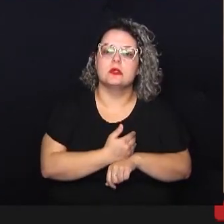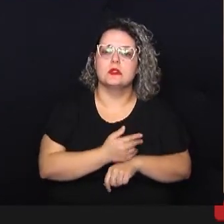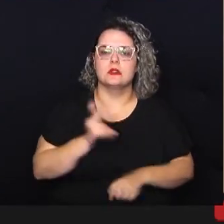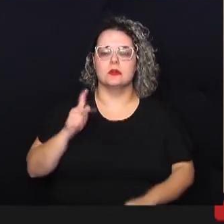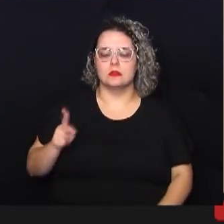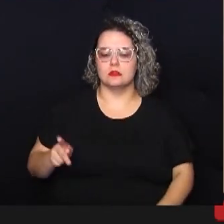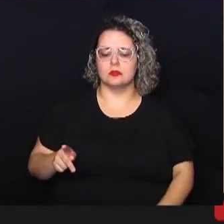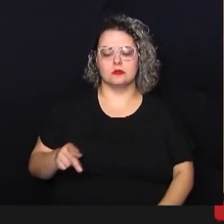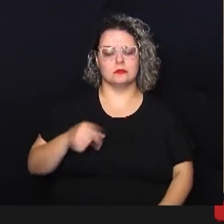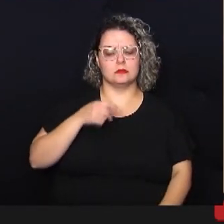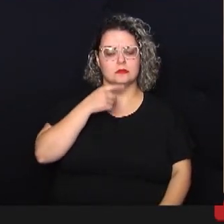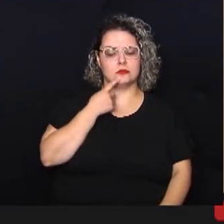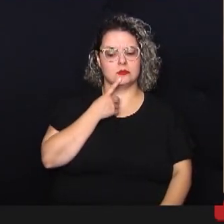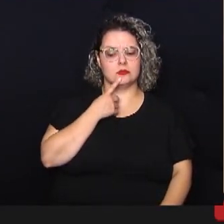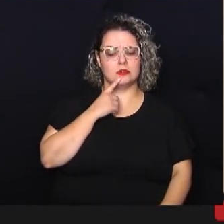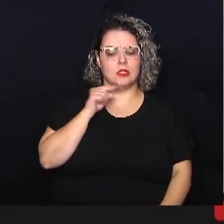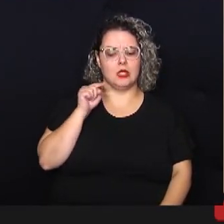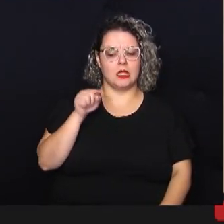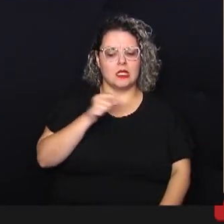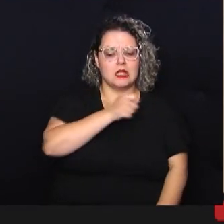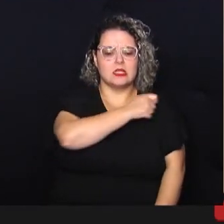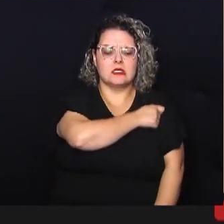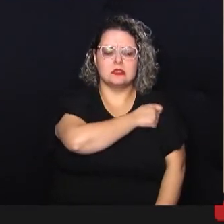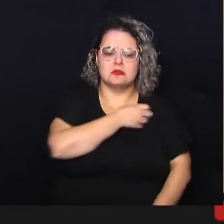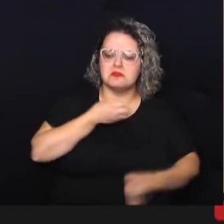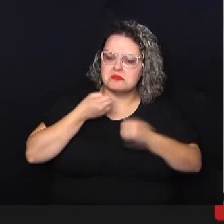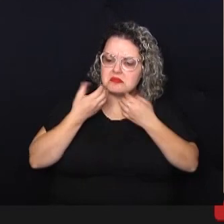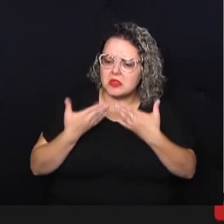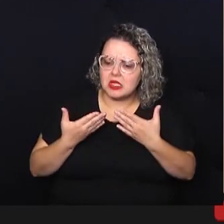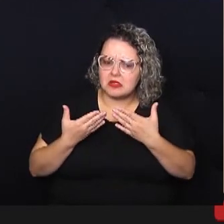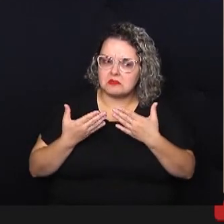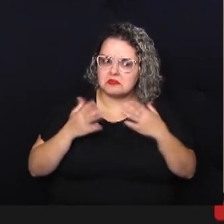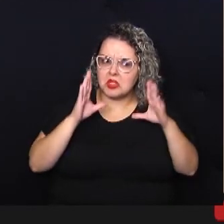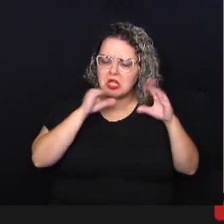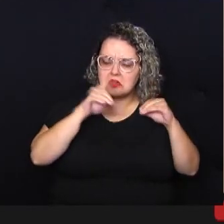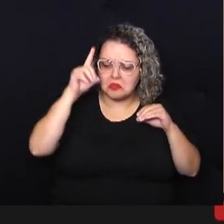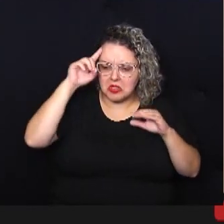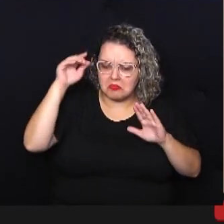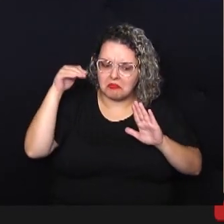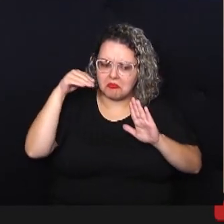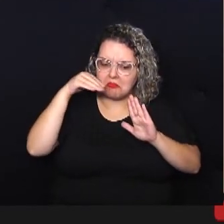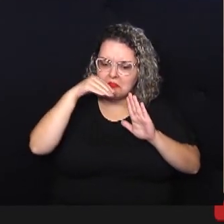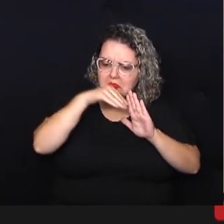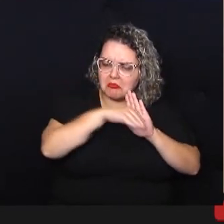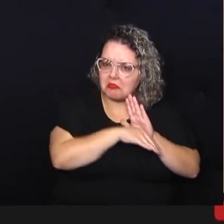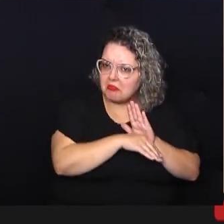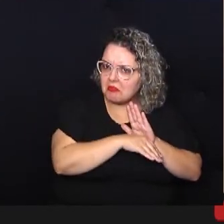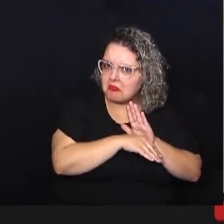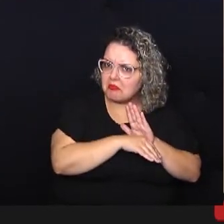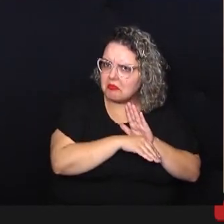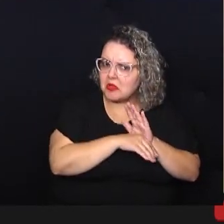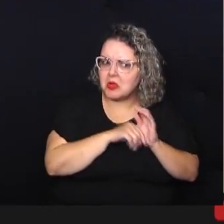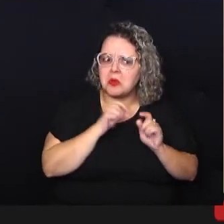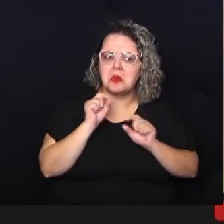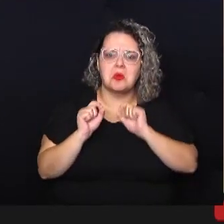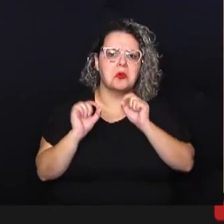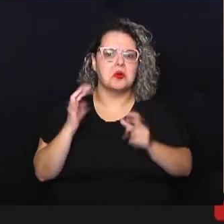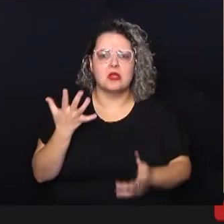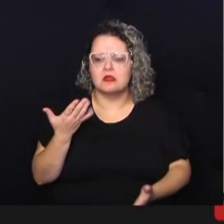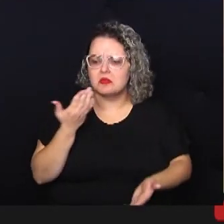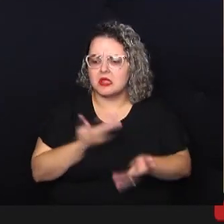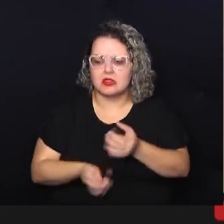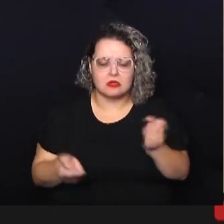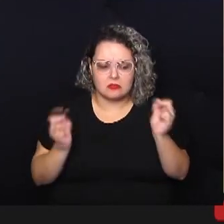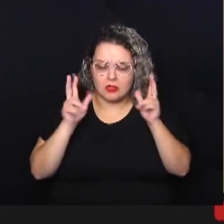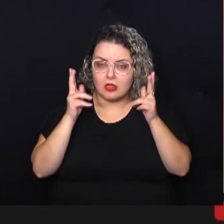vai conseguir falar: nossa, esse aluno sempre foi tão bem, nossa, de repente só está tirando nota abaixo da média, está desatento.